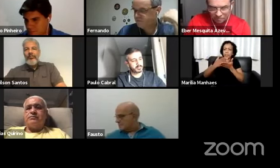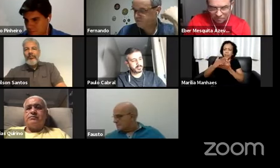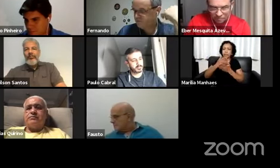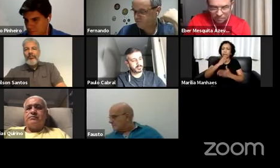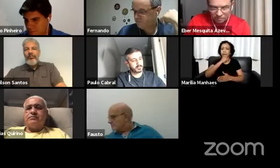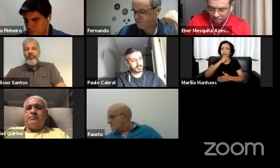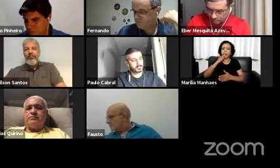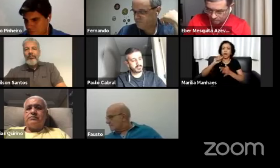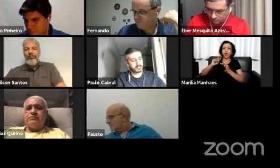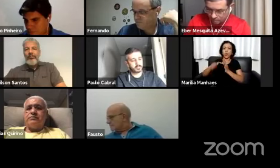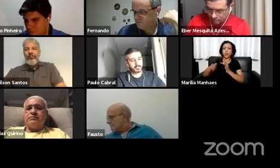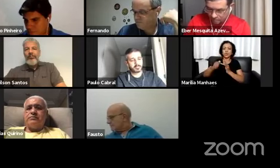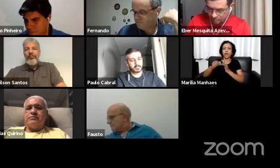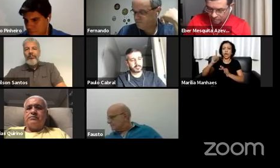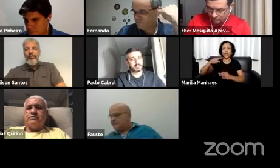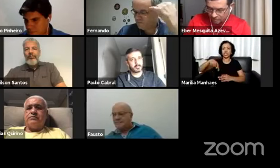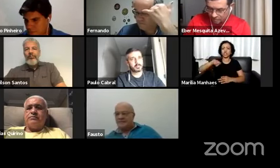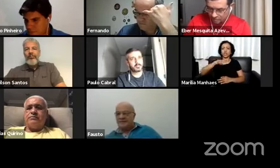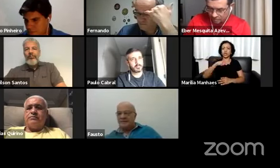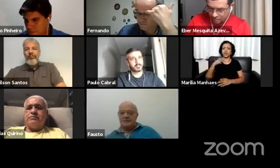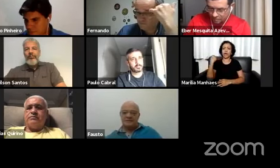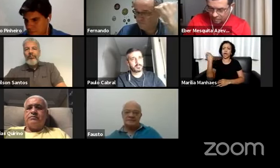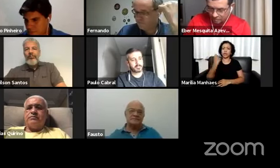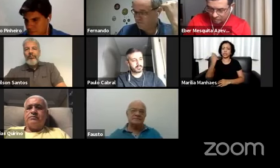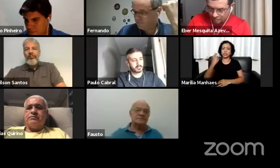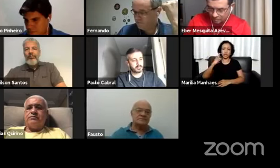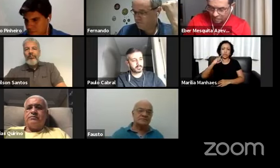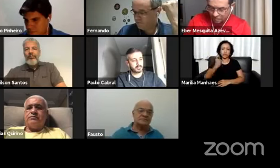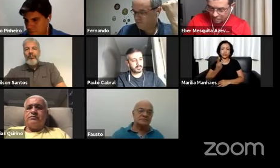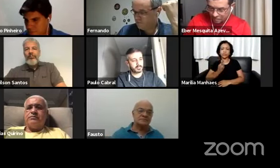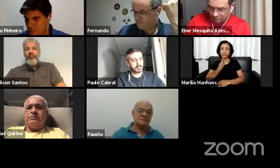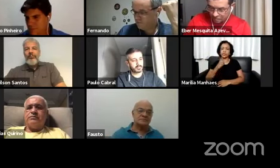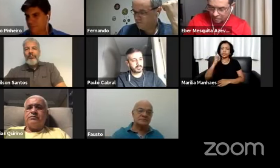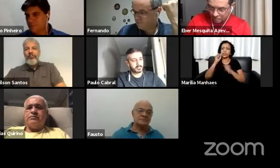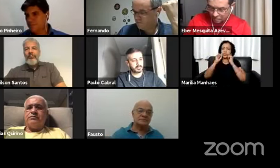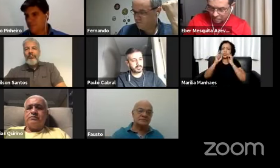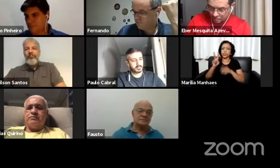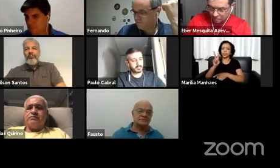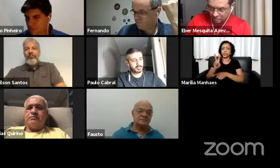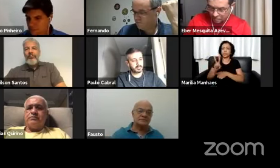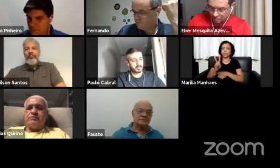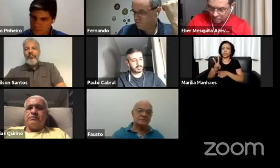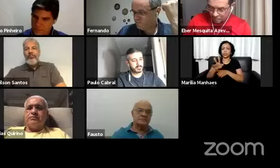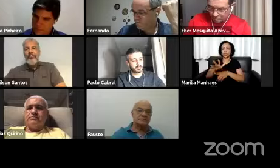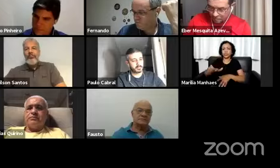irmã Rosiane pede para que Deus livre aquelas populações ali